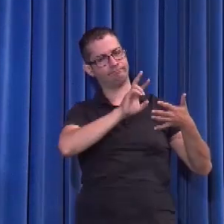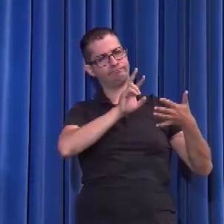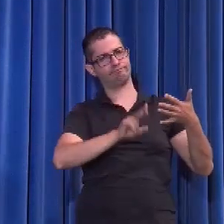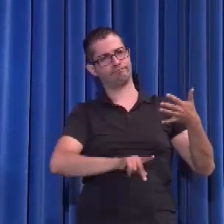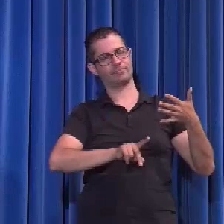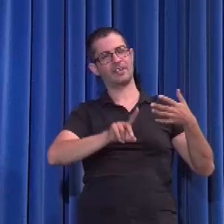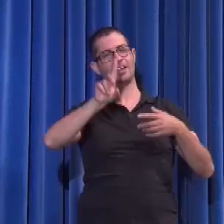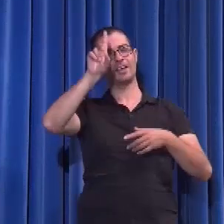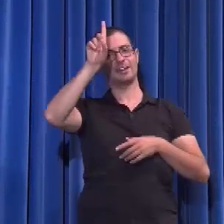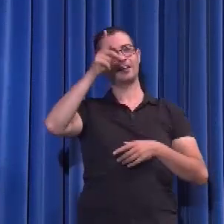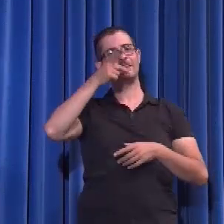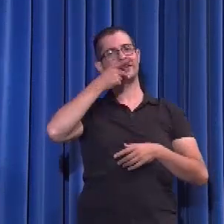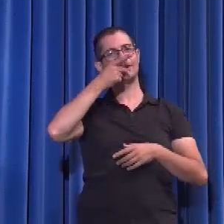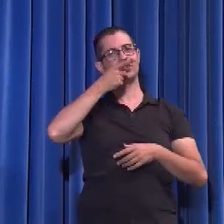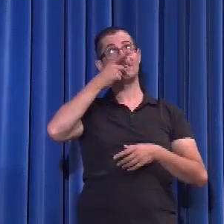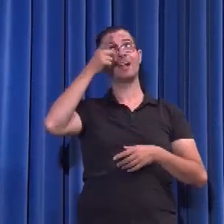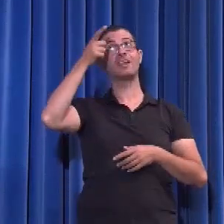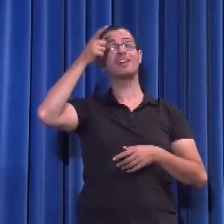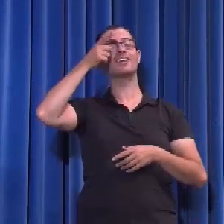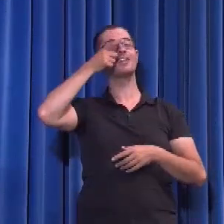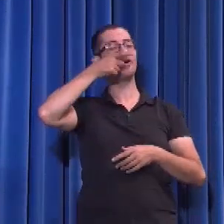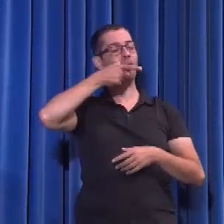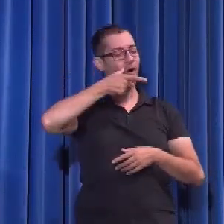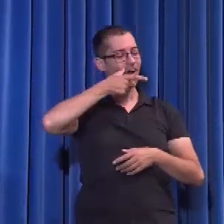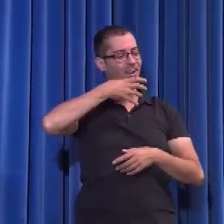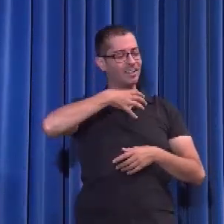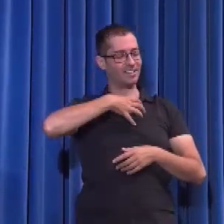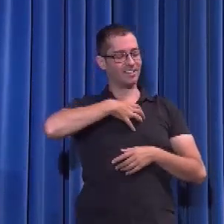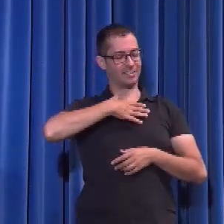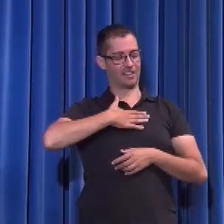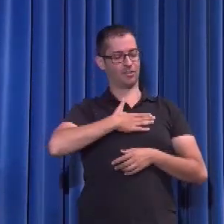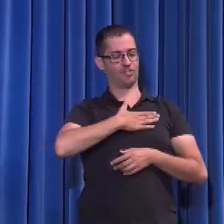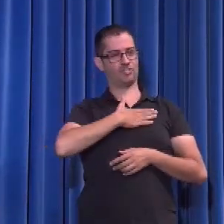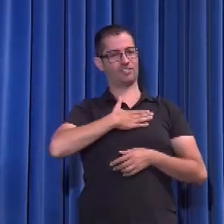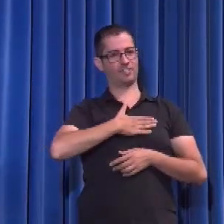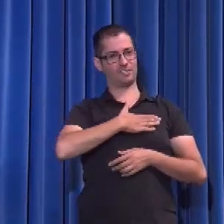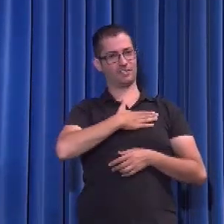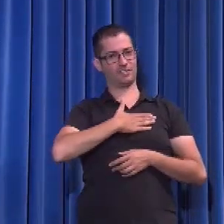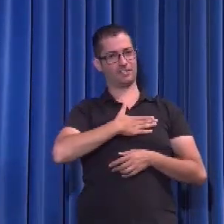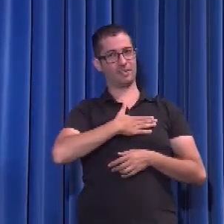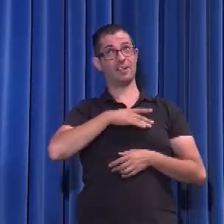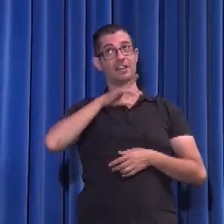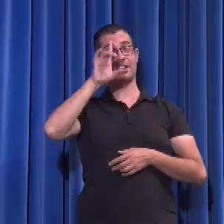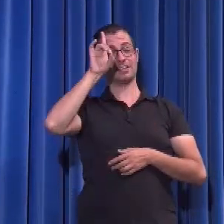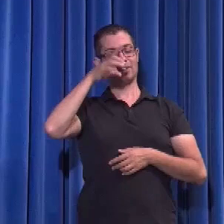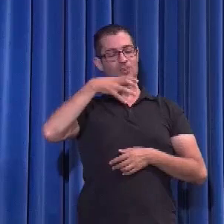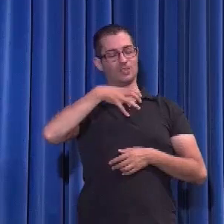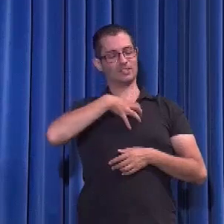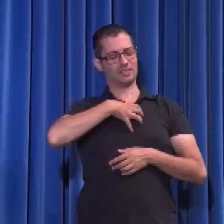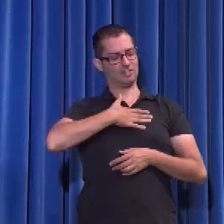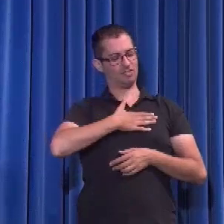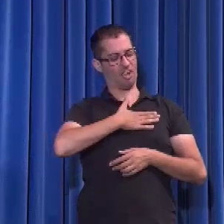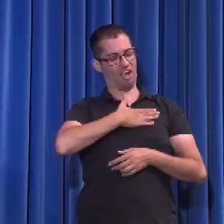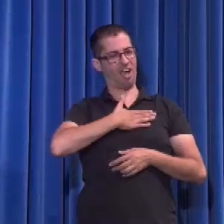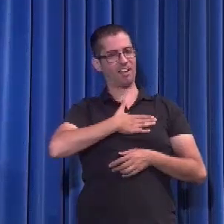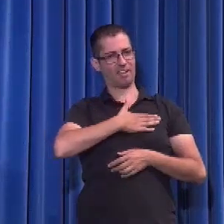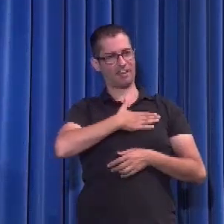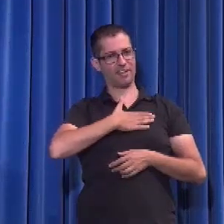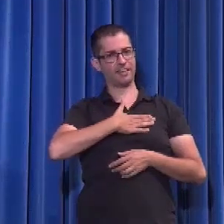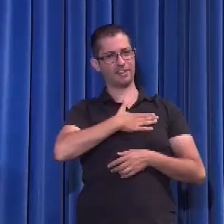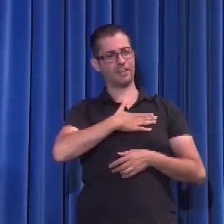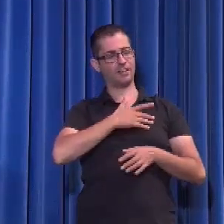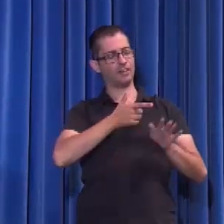E o Senhor diz que Ele se agrada disso. Coração quebrantado e compungido. O Senhor se agrada disso. Deus se agrada de